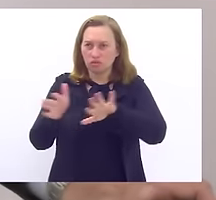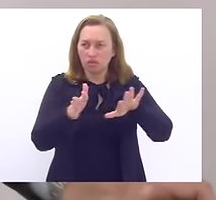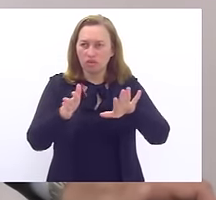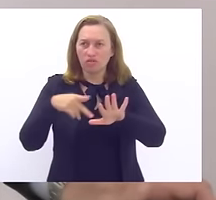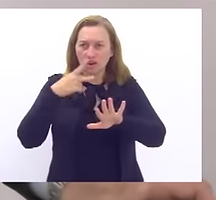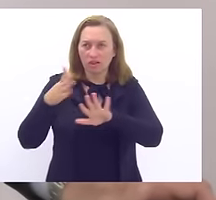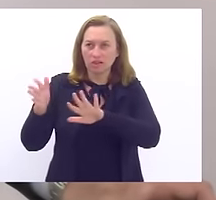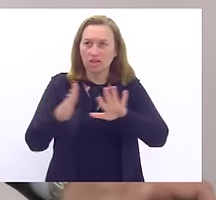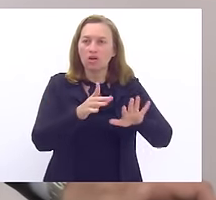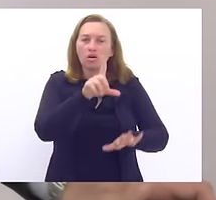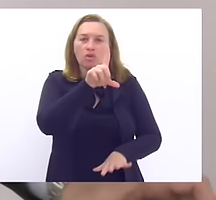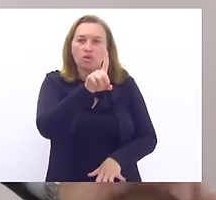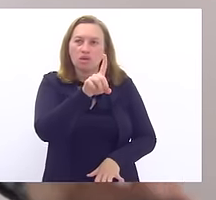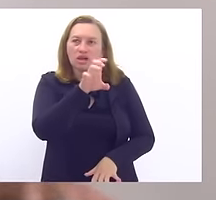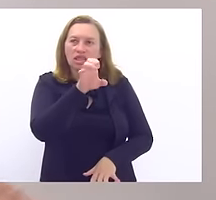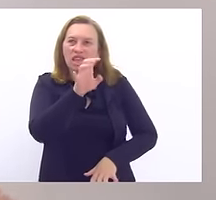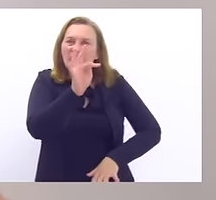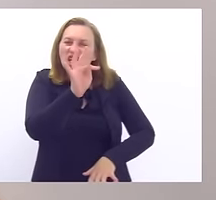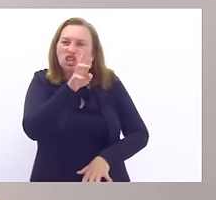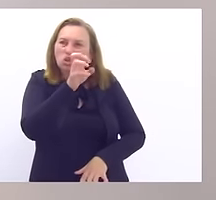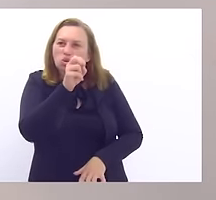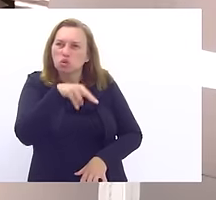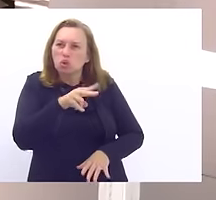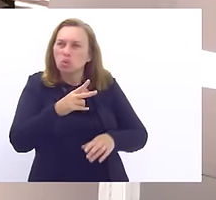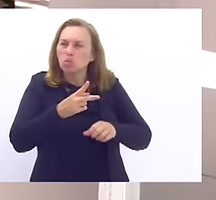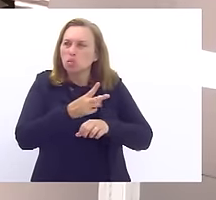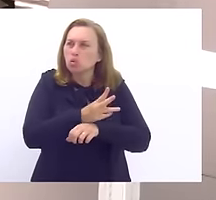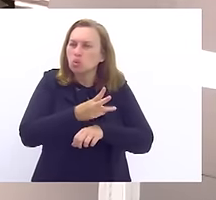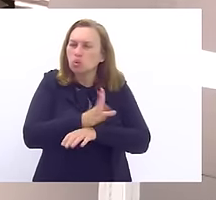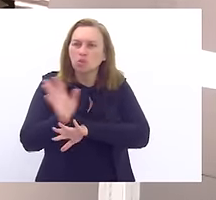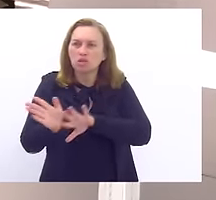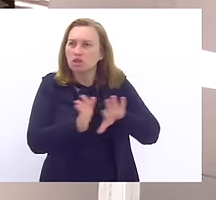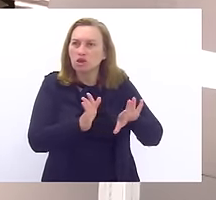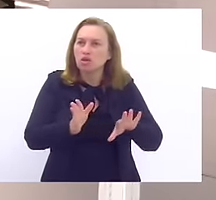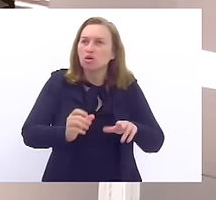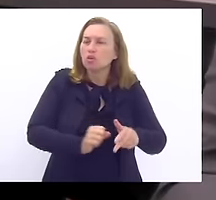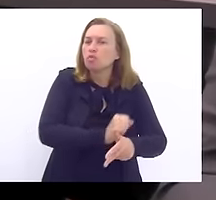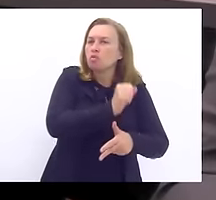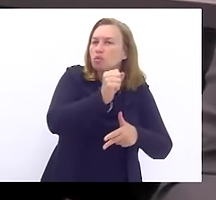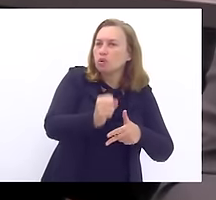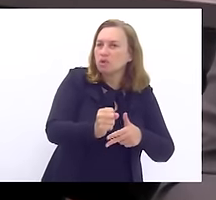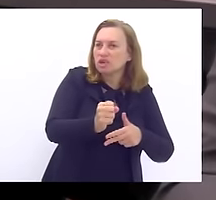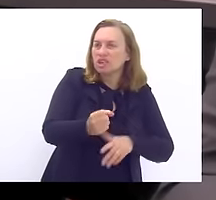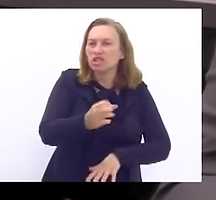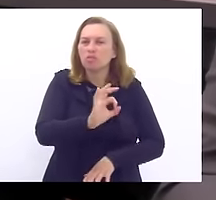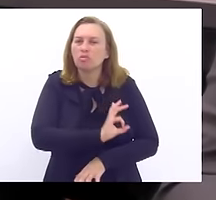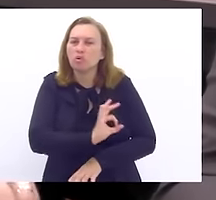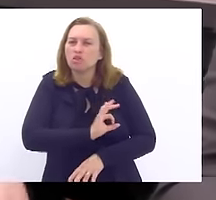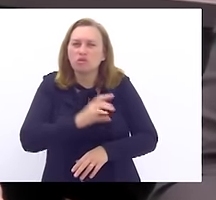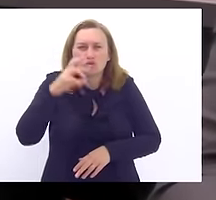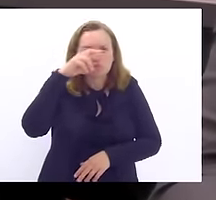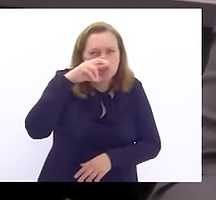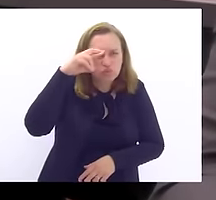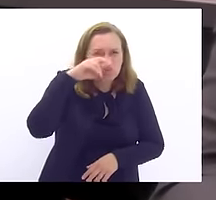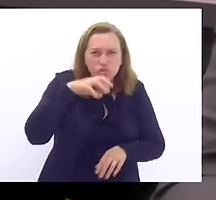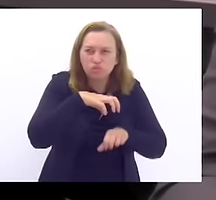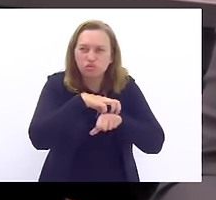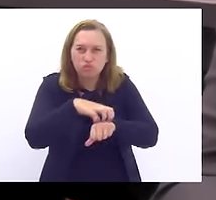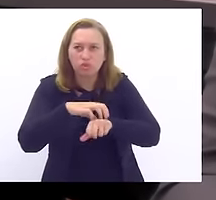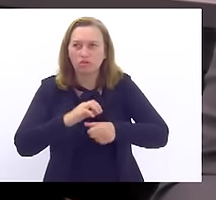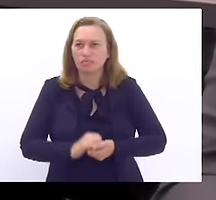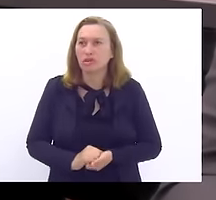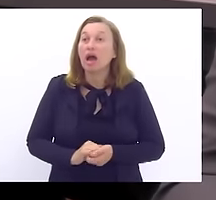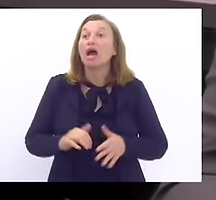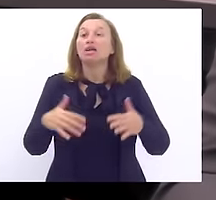hoje terceirizando o poder de polícia é isso que a senhora tá dizendo não porque o poder de polícia do Detro consiste na fiscalização de transporte